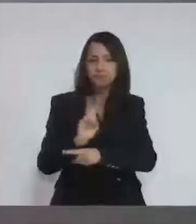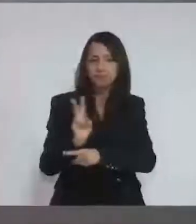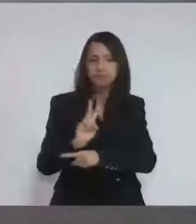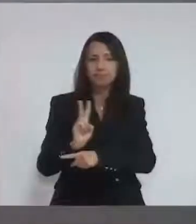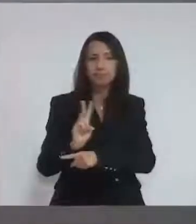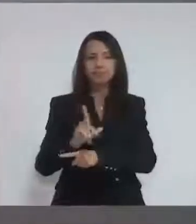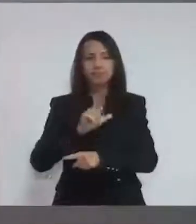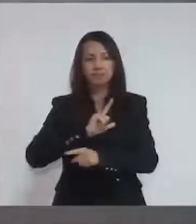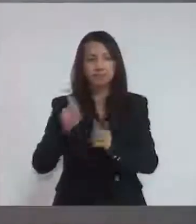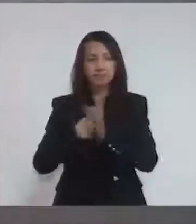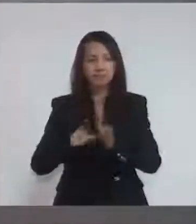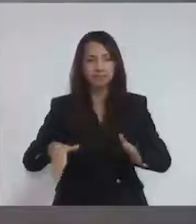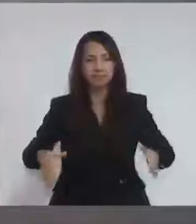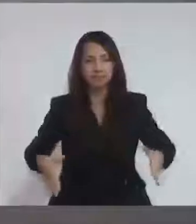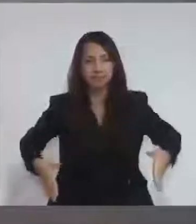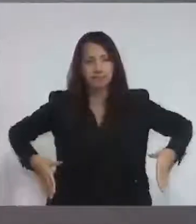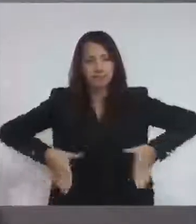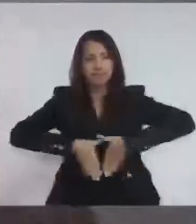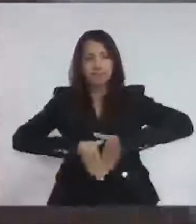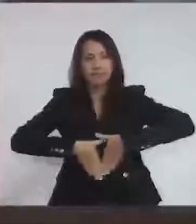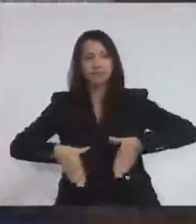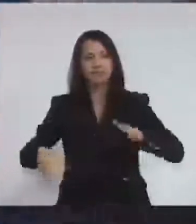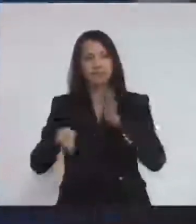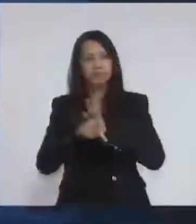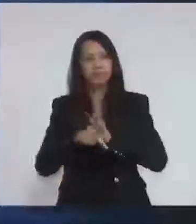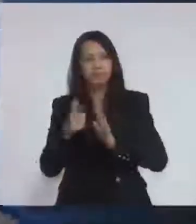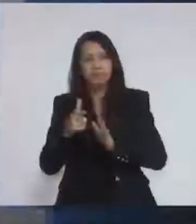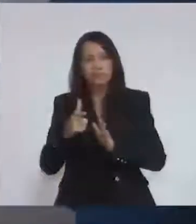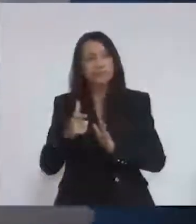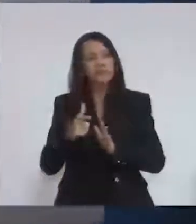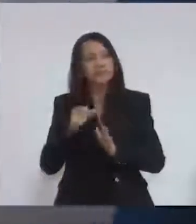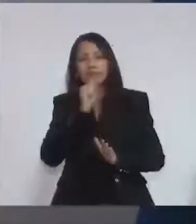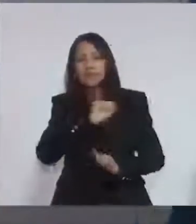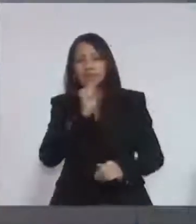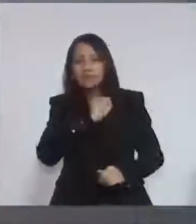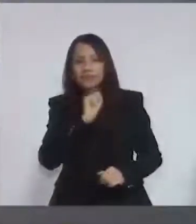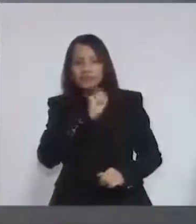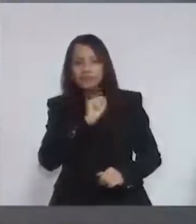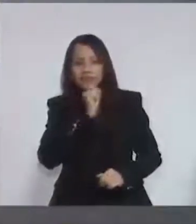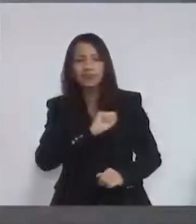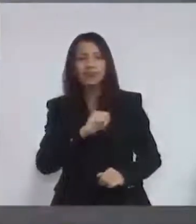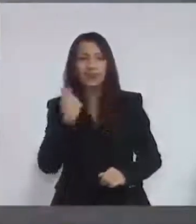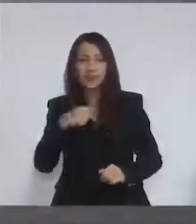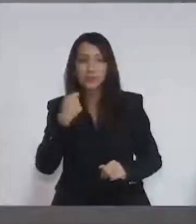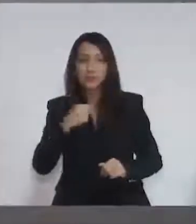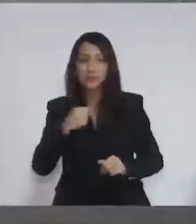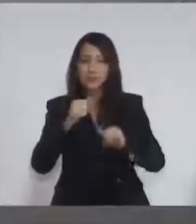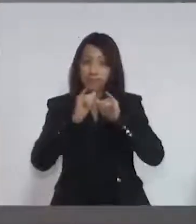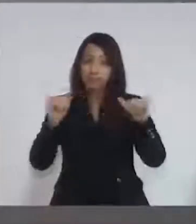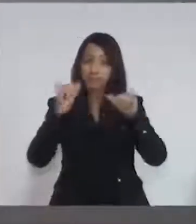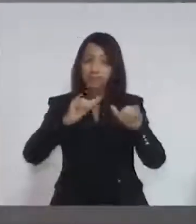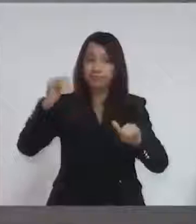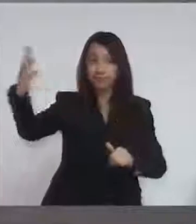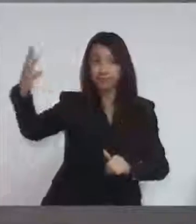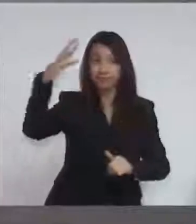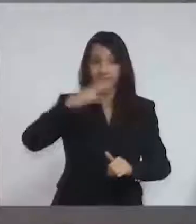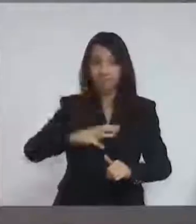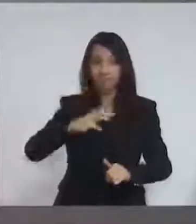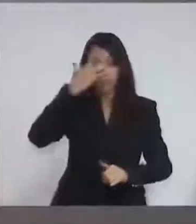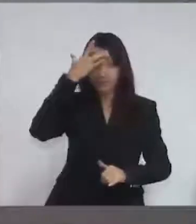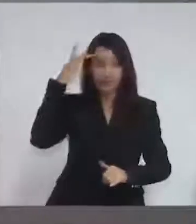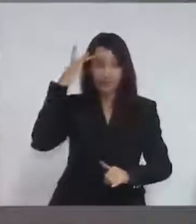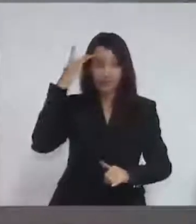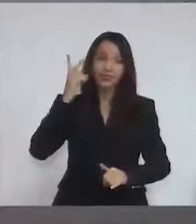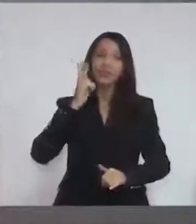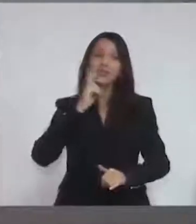gente. É que não tive tempo ainda, assim, mas nós temos que nos dedicar a trazer a imprensa nacional para Vinhedo também, para